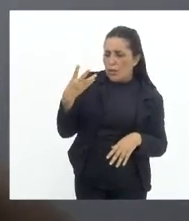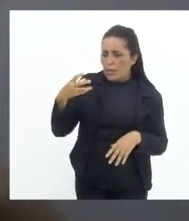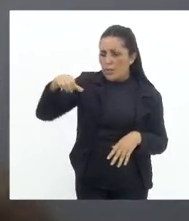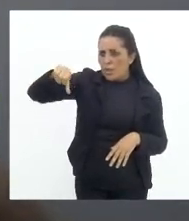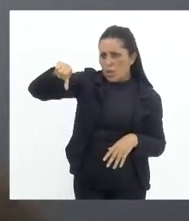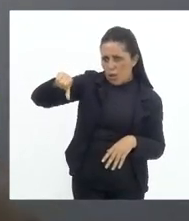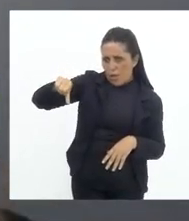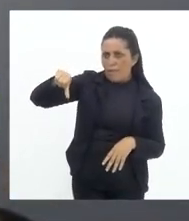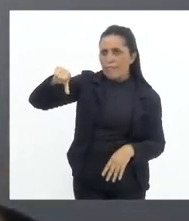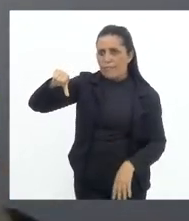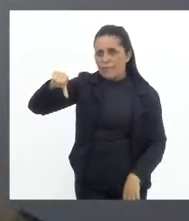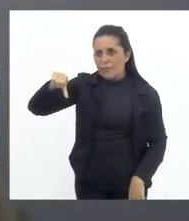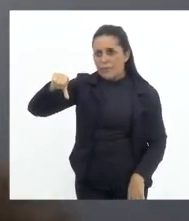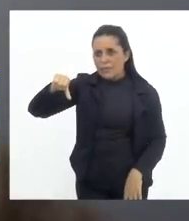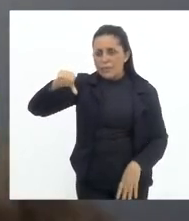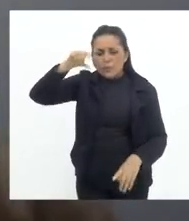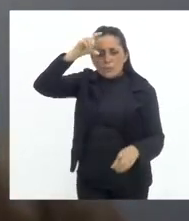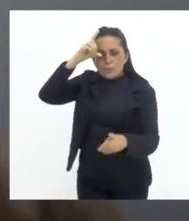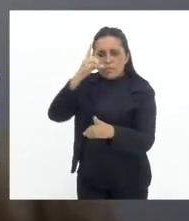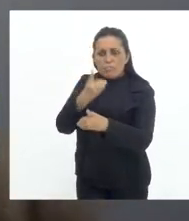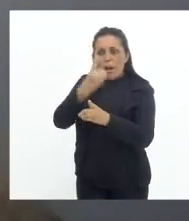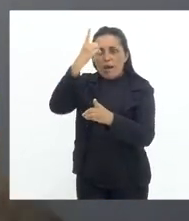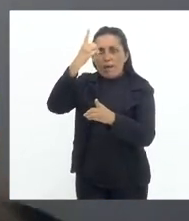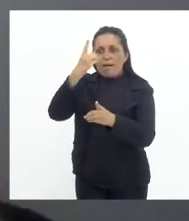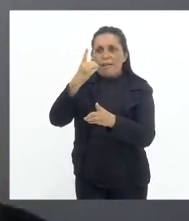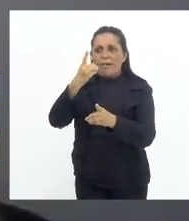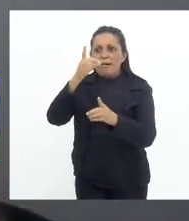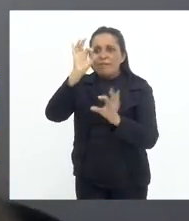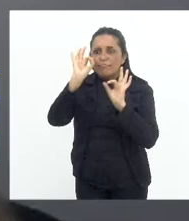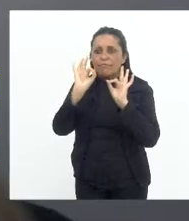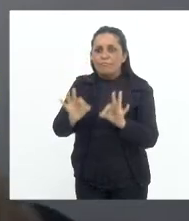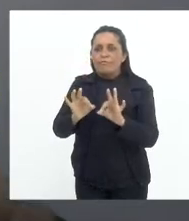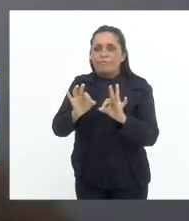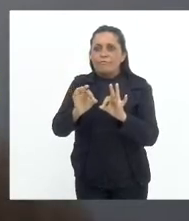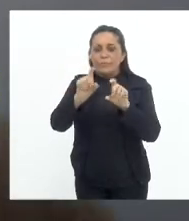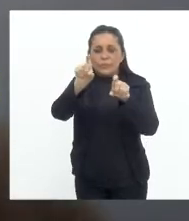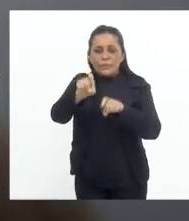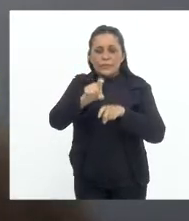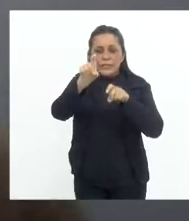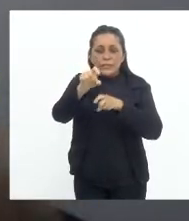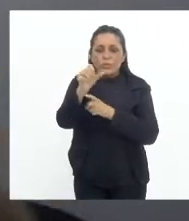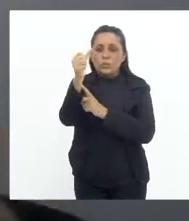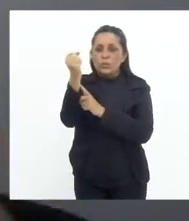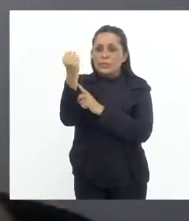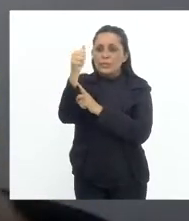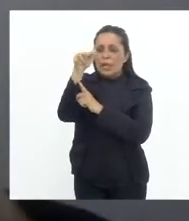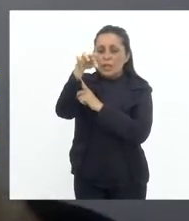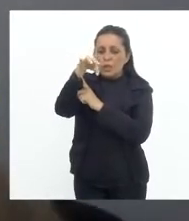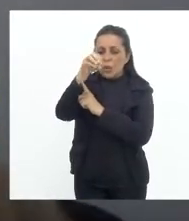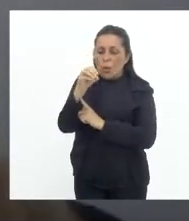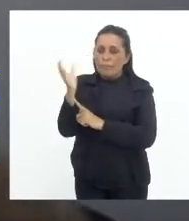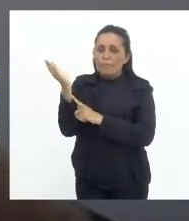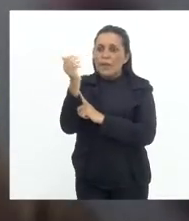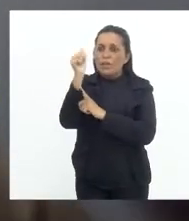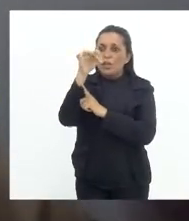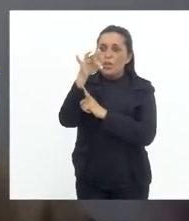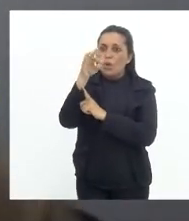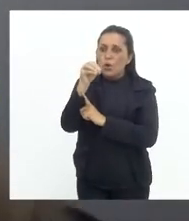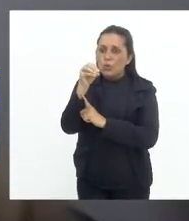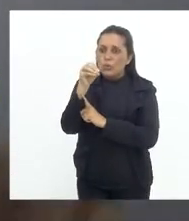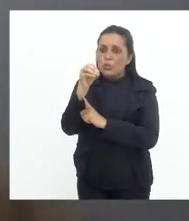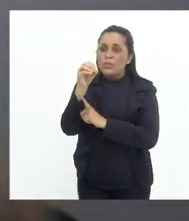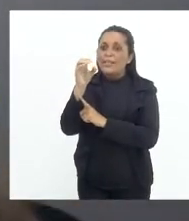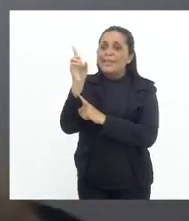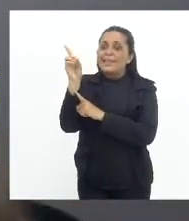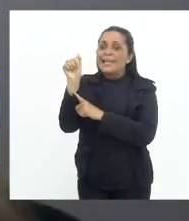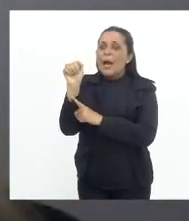1949 descobriu Exatamente tudo Santo Antônio da a estrada Barra